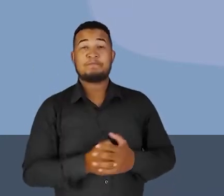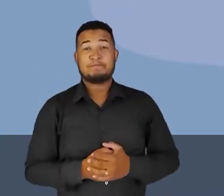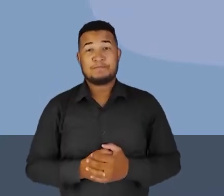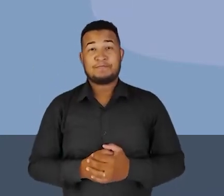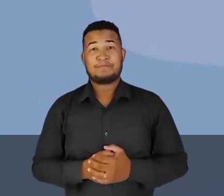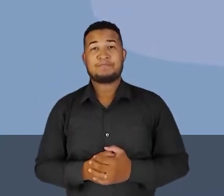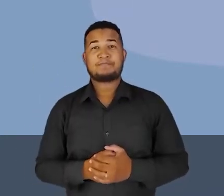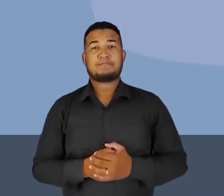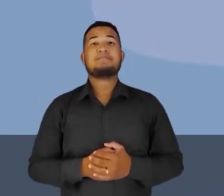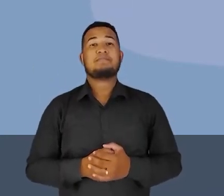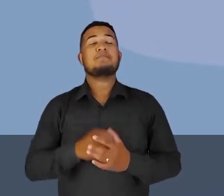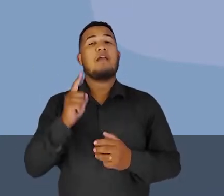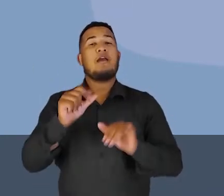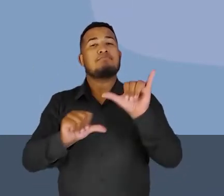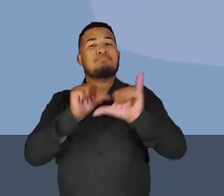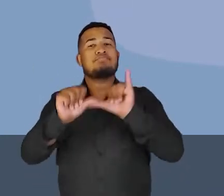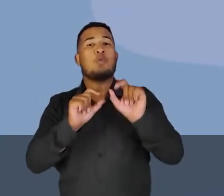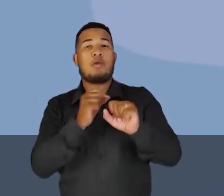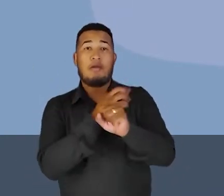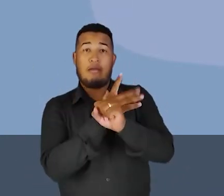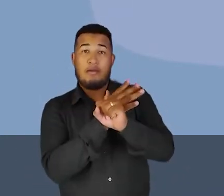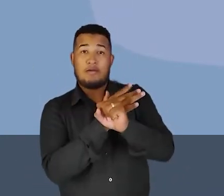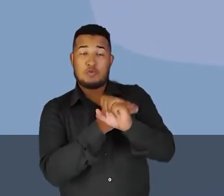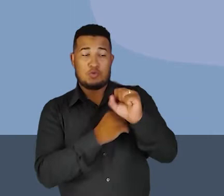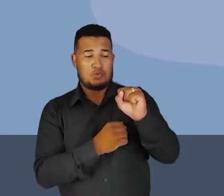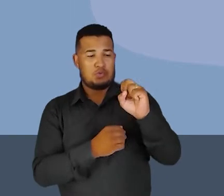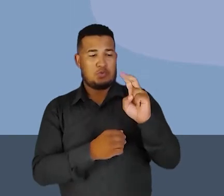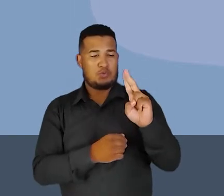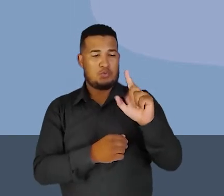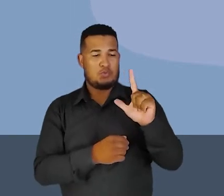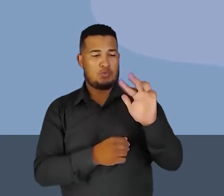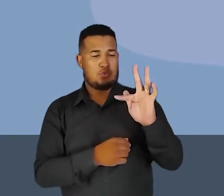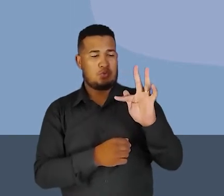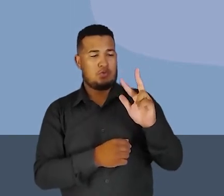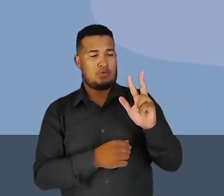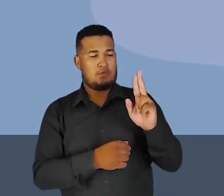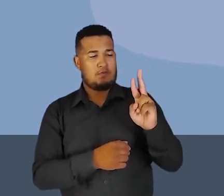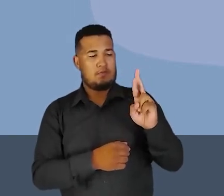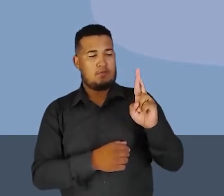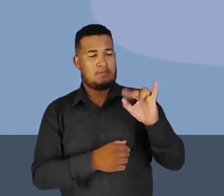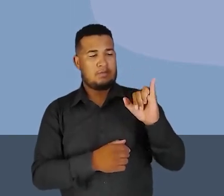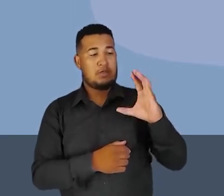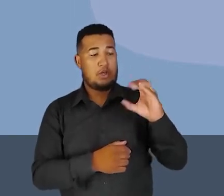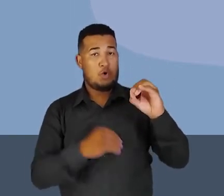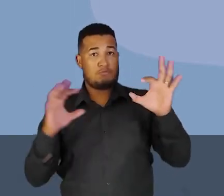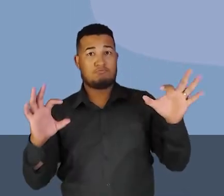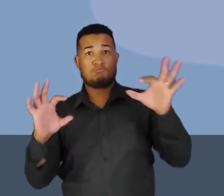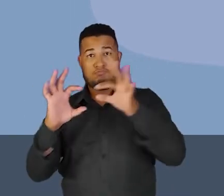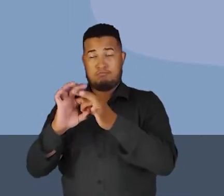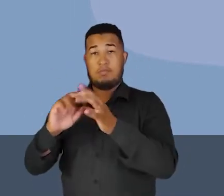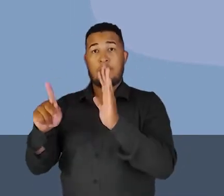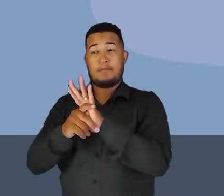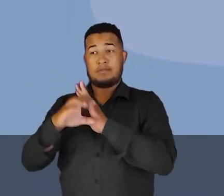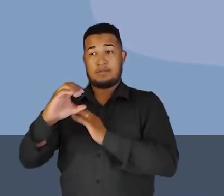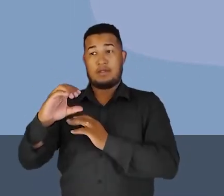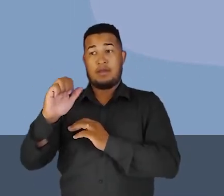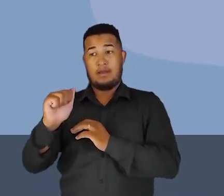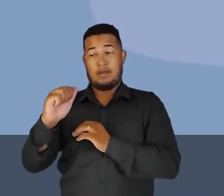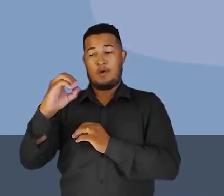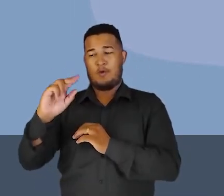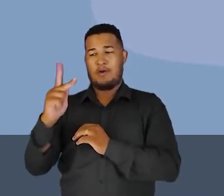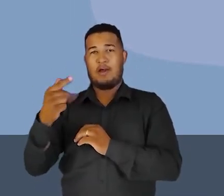exemplo é a reação entre o ácido sulfúrico, que é o H2SO4, com o hidróxido de cálcio, que é o